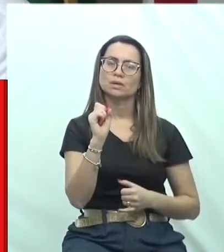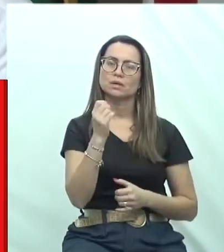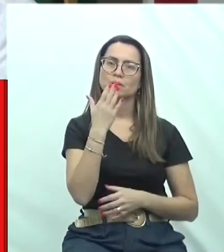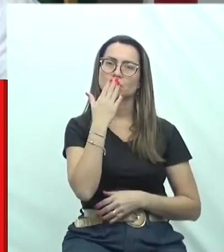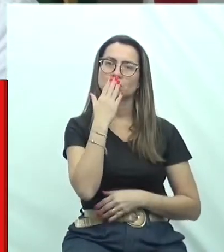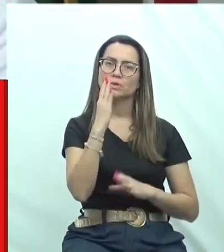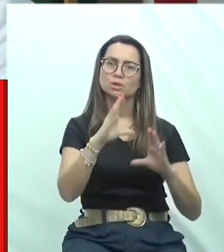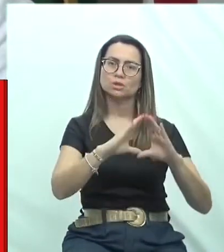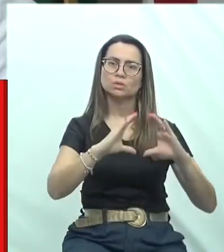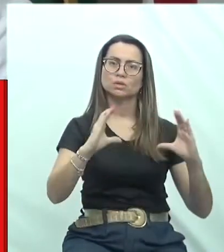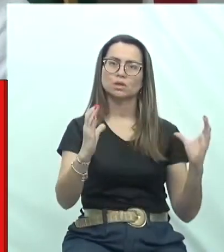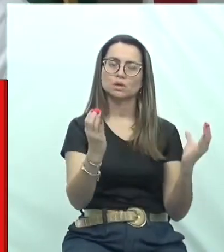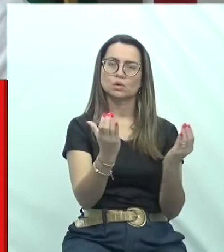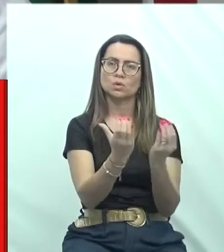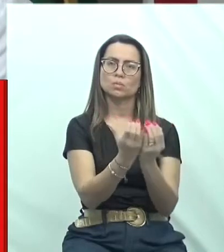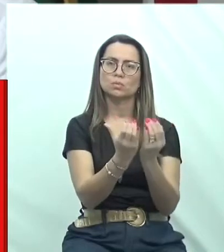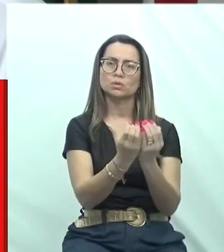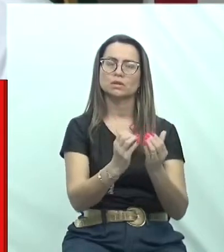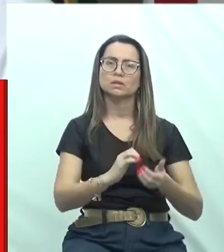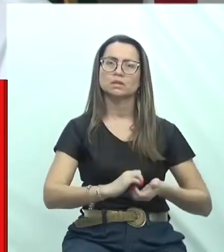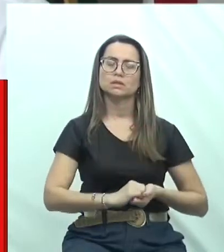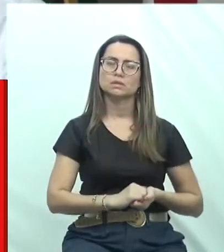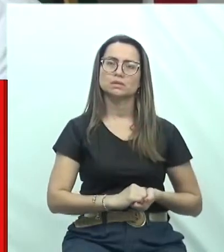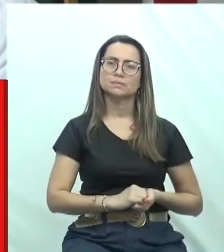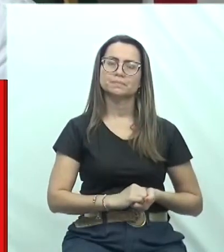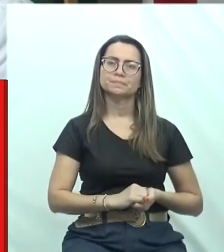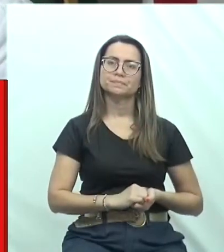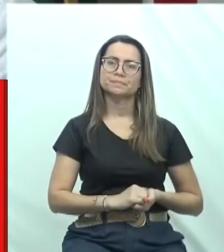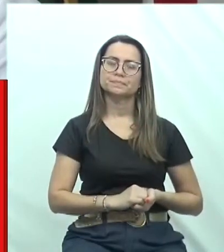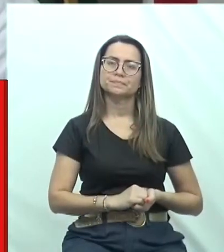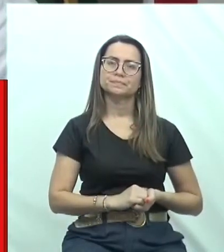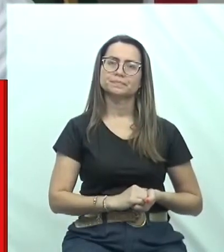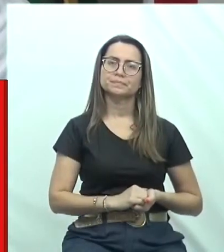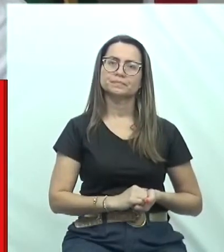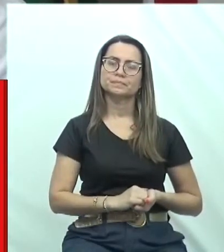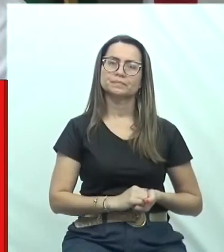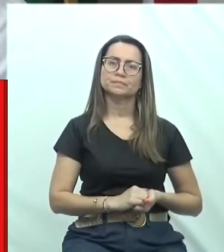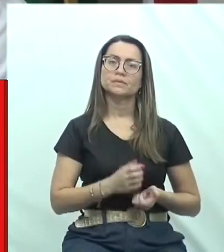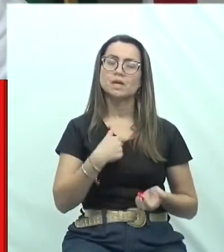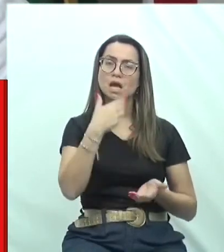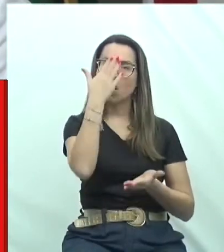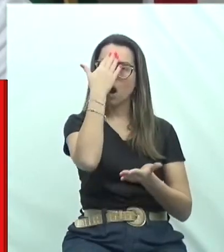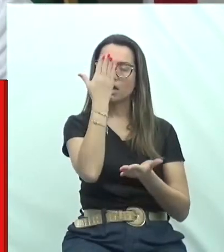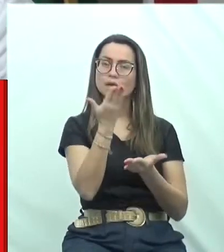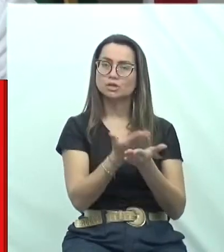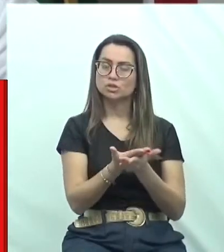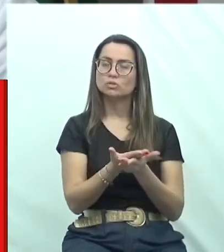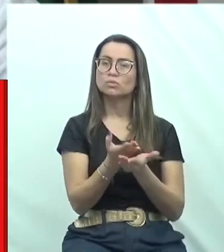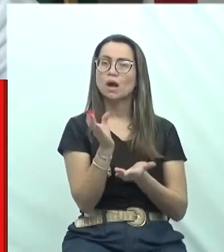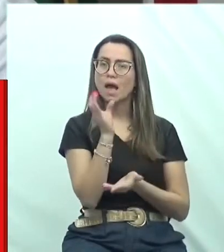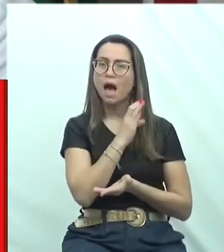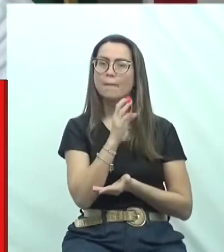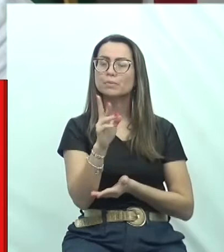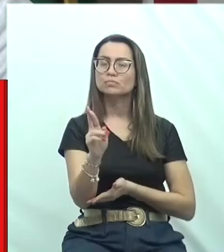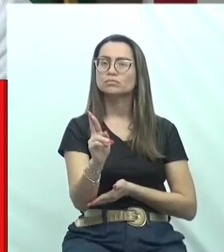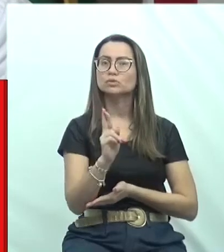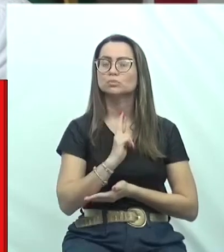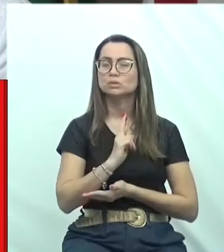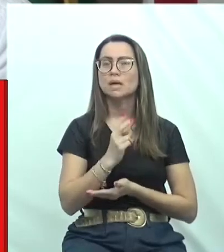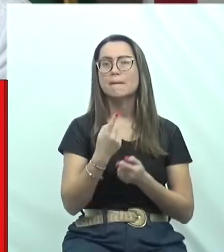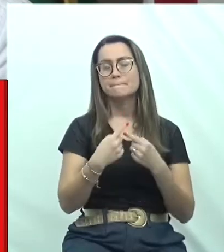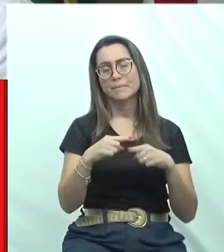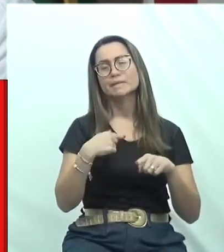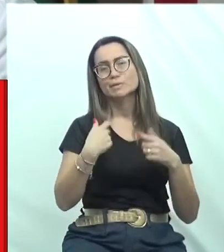comunidade ao nosso executivo, o qual vem fazendo um belo trabalho. Eu acredito que estaremos tendo uma resposta, né? Mas eu não poderia deixar de